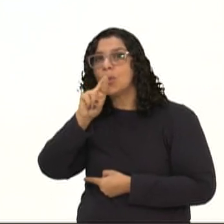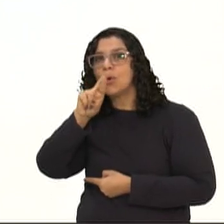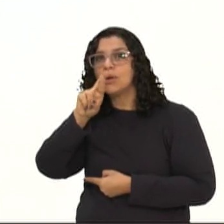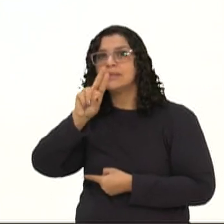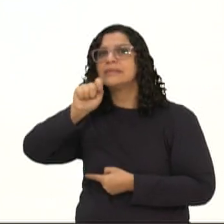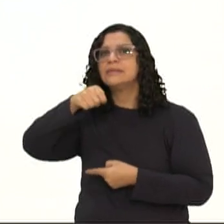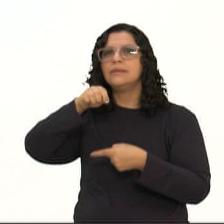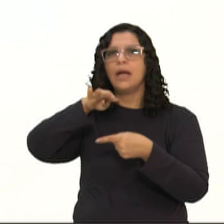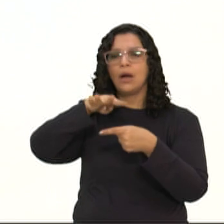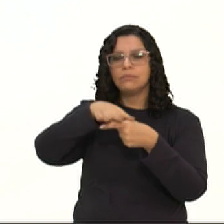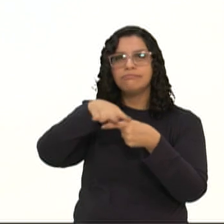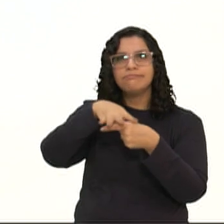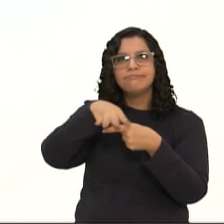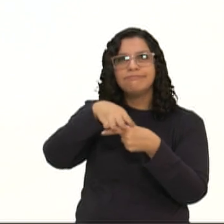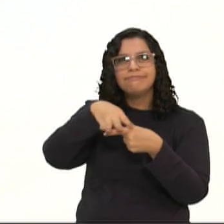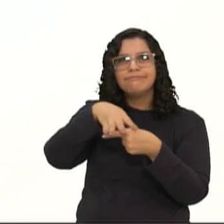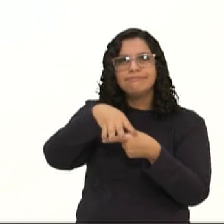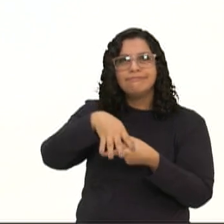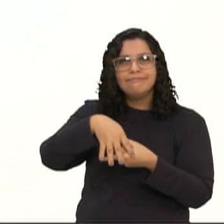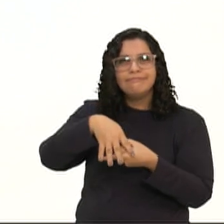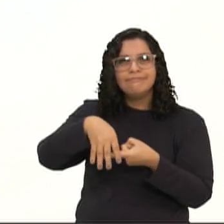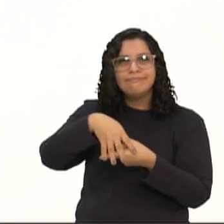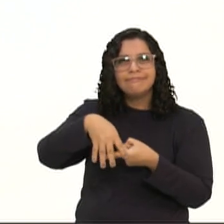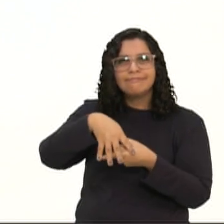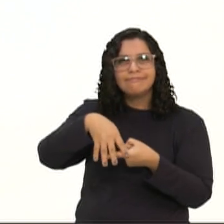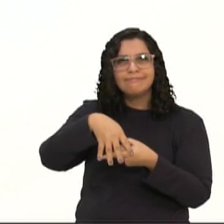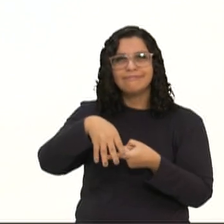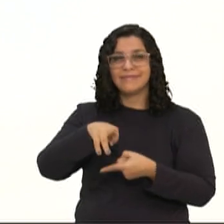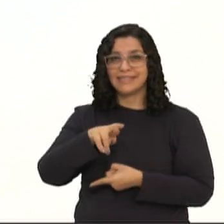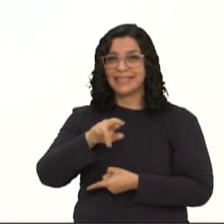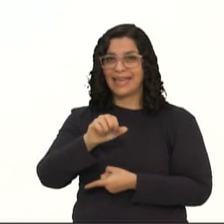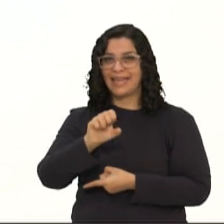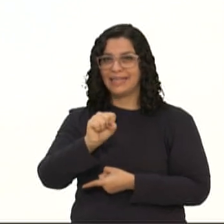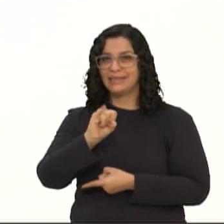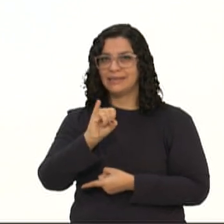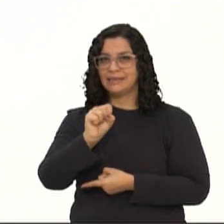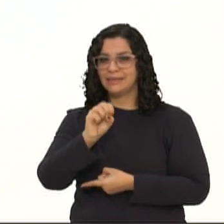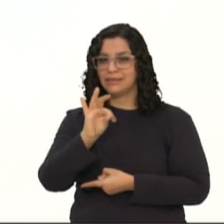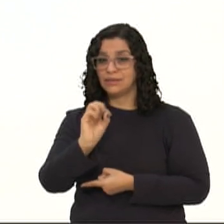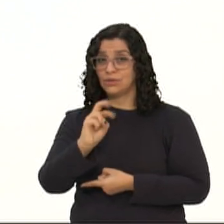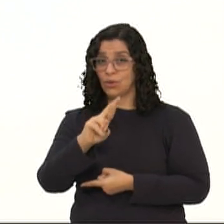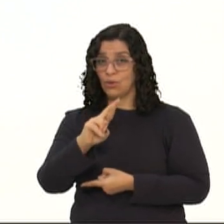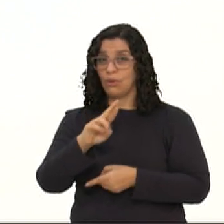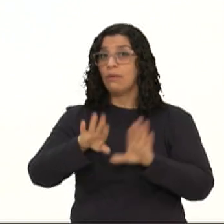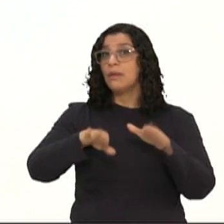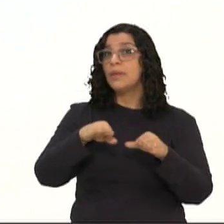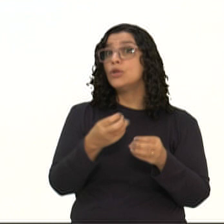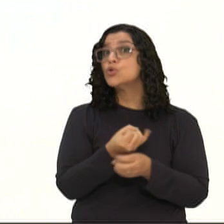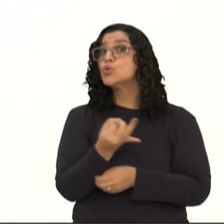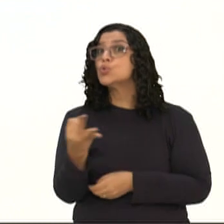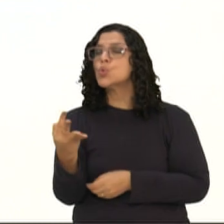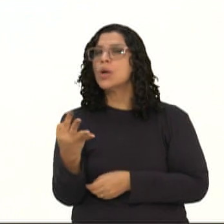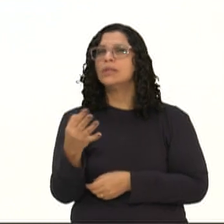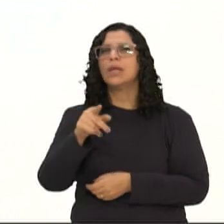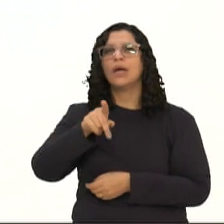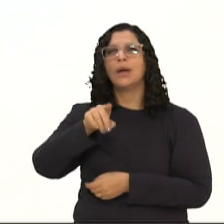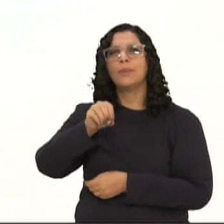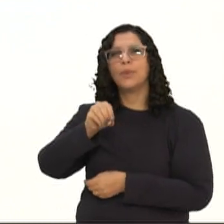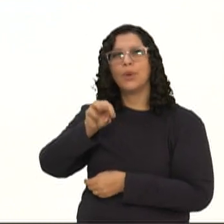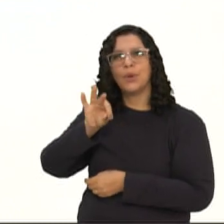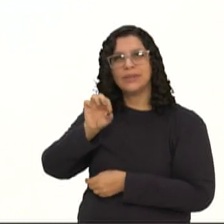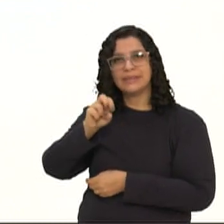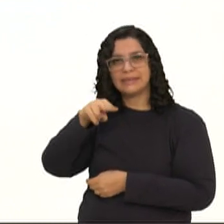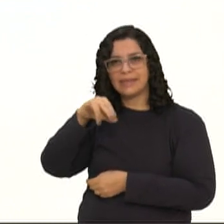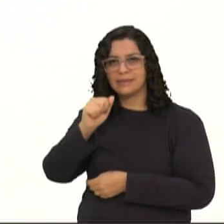Então, esse resistor, pessoal, dependendo da potência dele, varia aqui entre